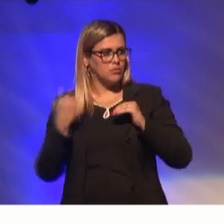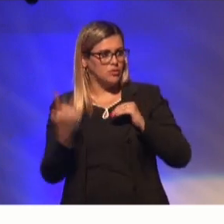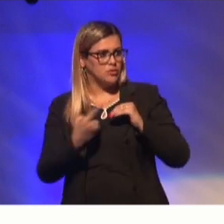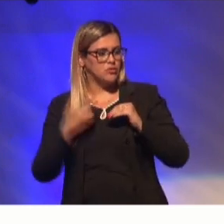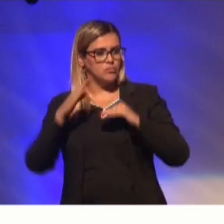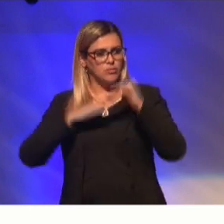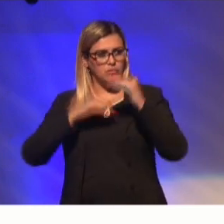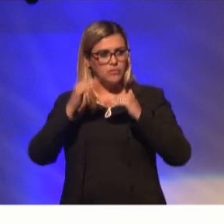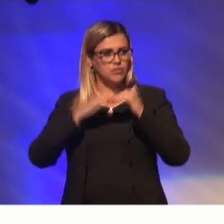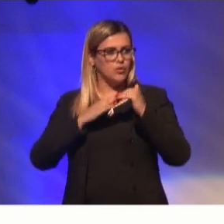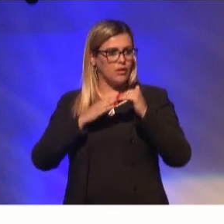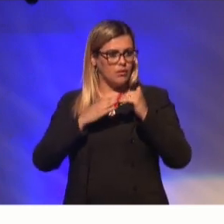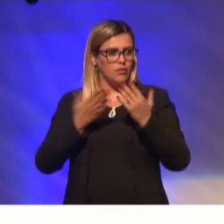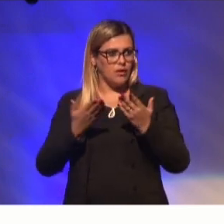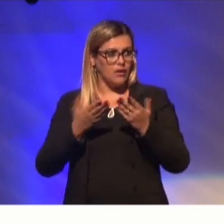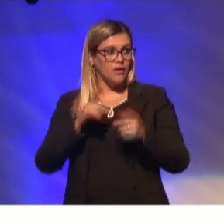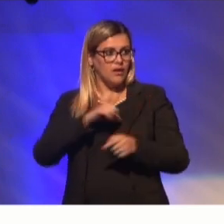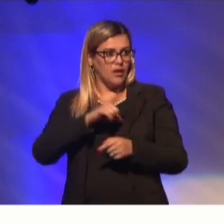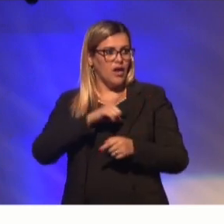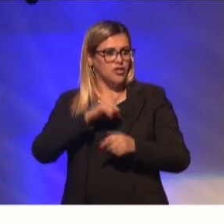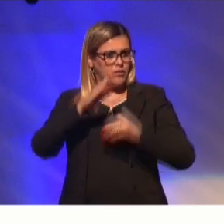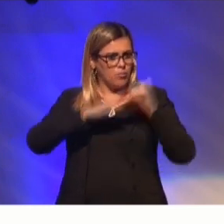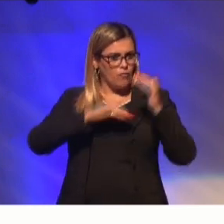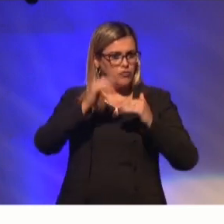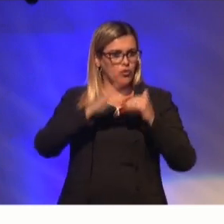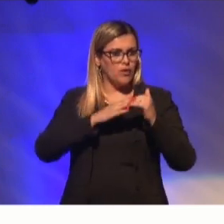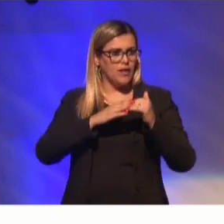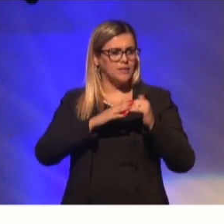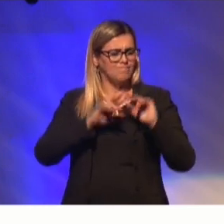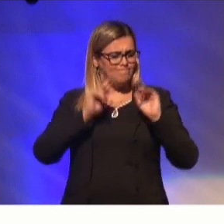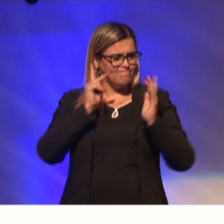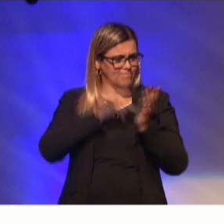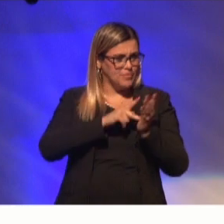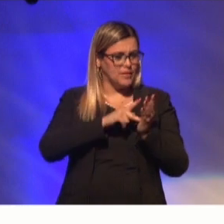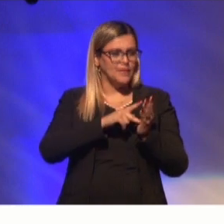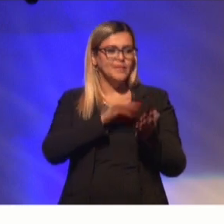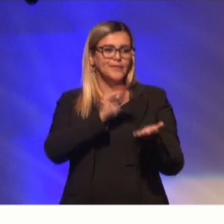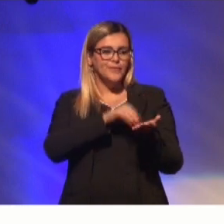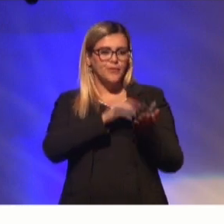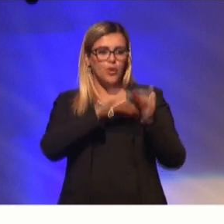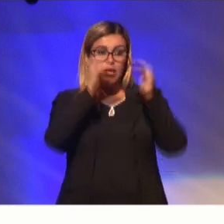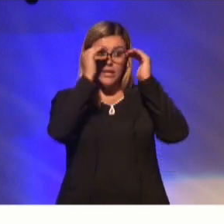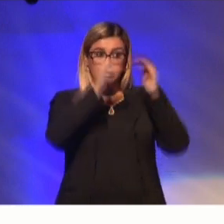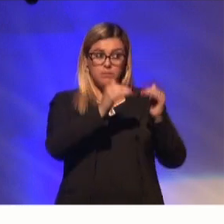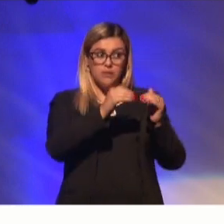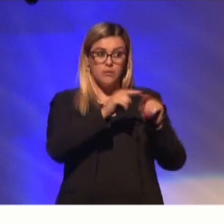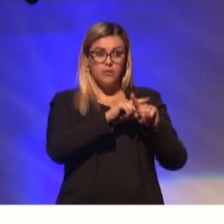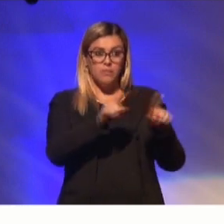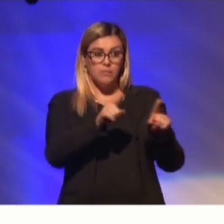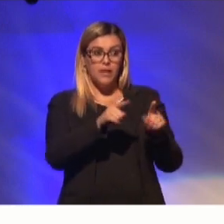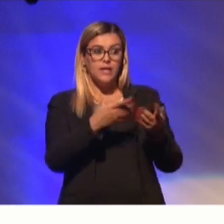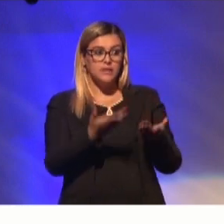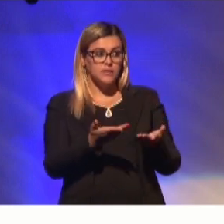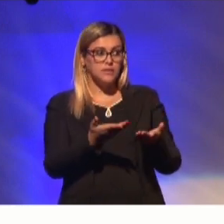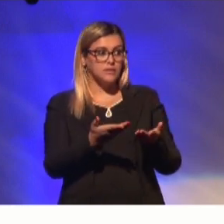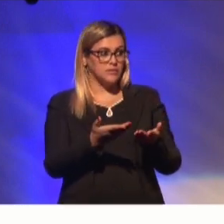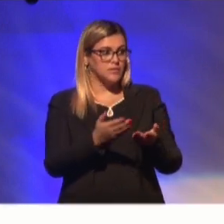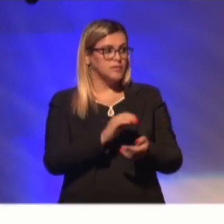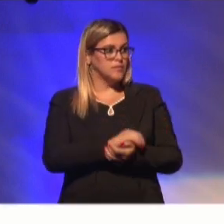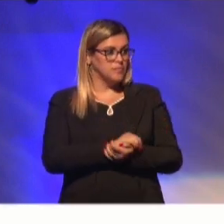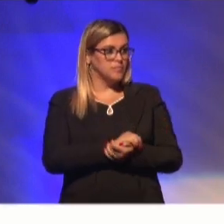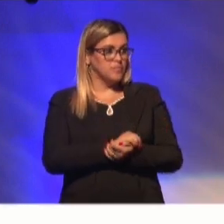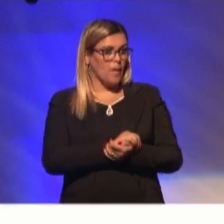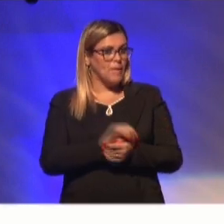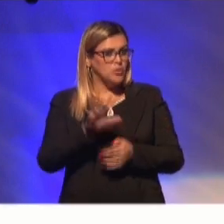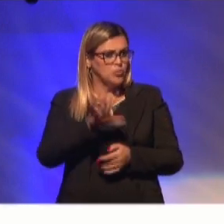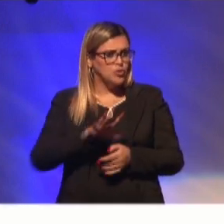Assim como em qualquer categoria, nós temos aqueles profissionais que são realmente muito desrespeitosos. mas de uma certa forma, de uma forma muito